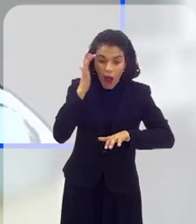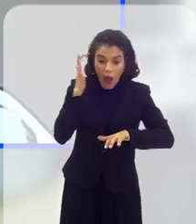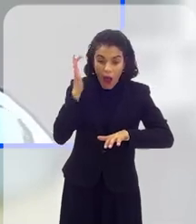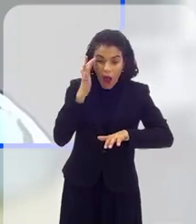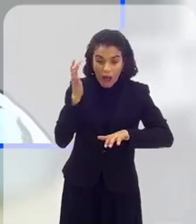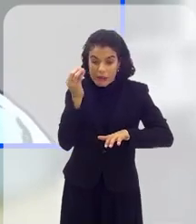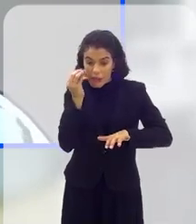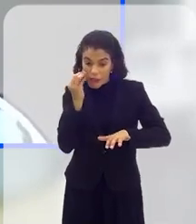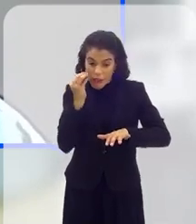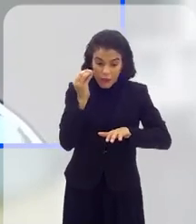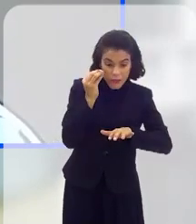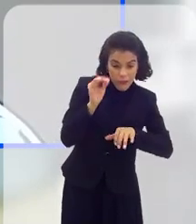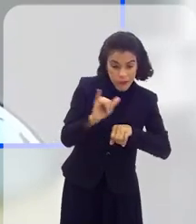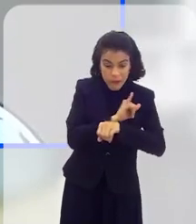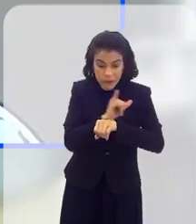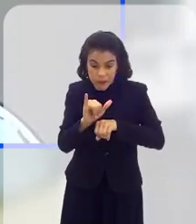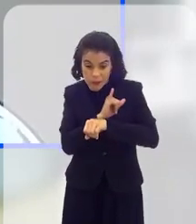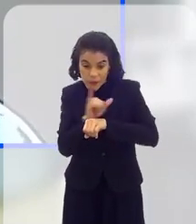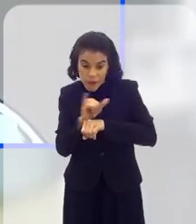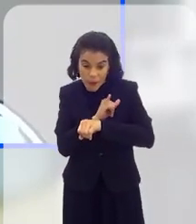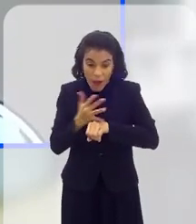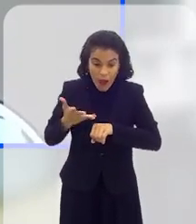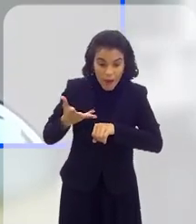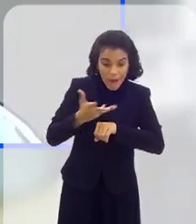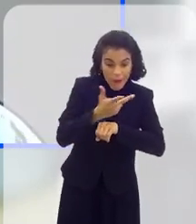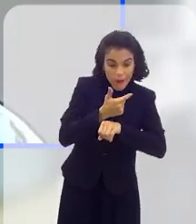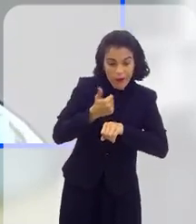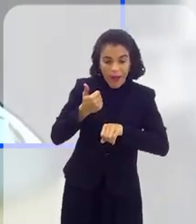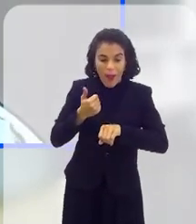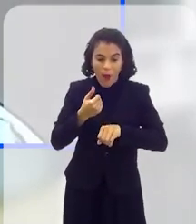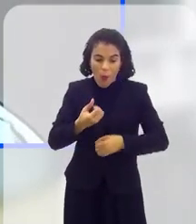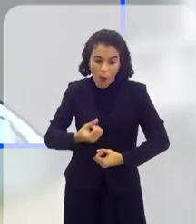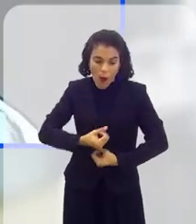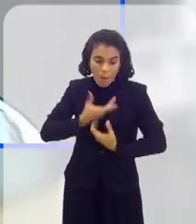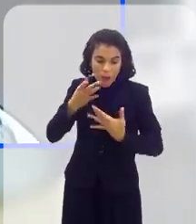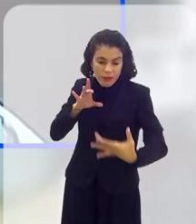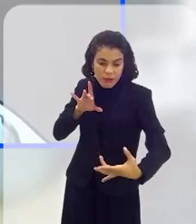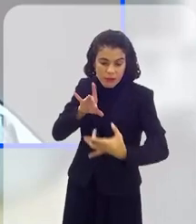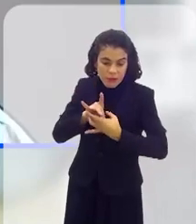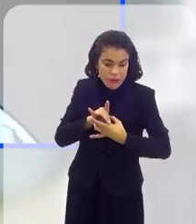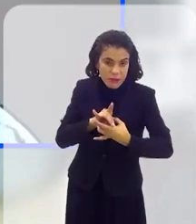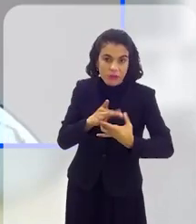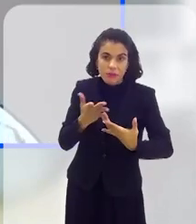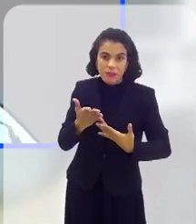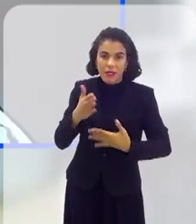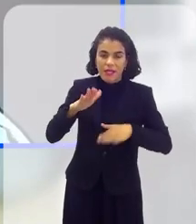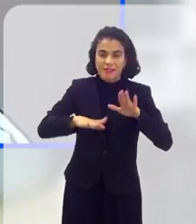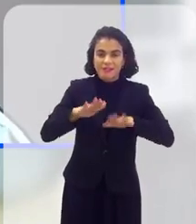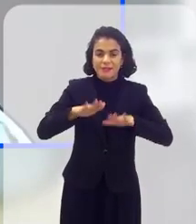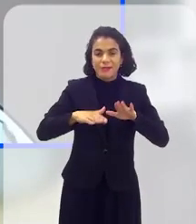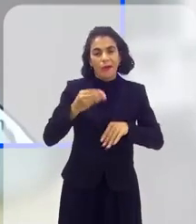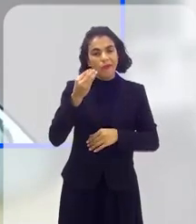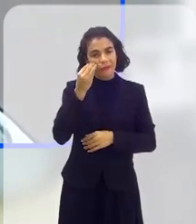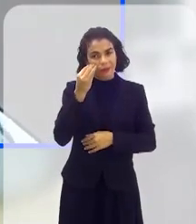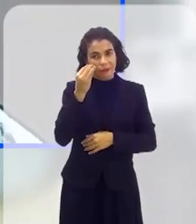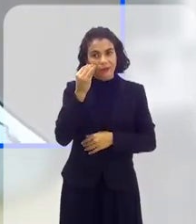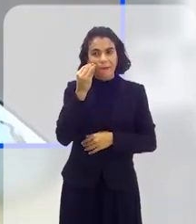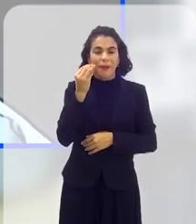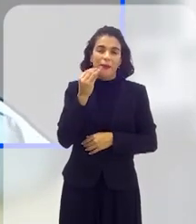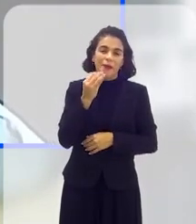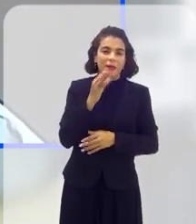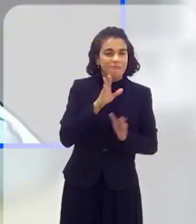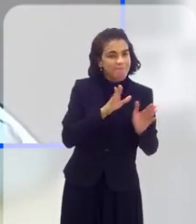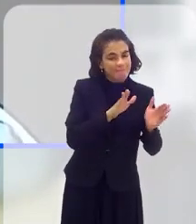com obsessão de buscar aquela fluidez e aquela poesia. No caso, eu